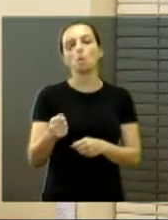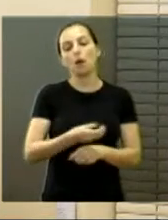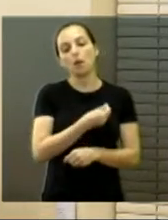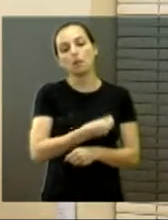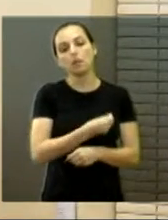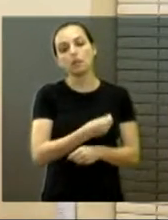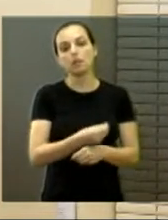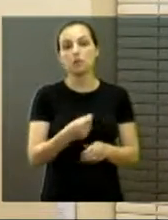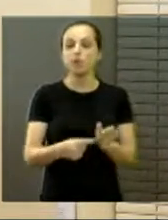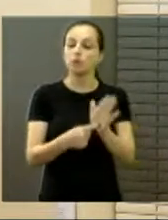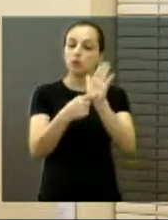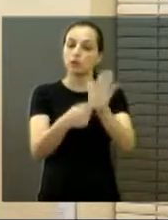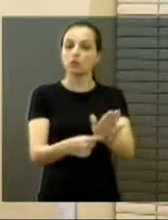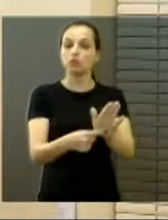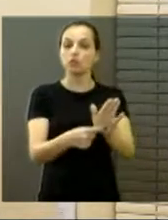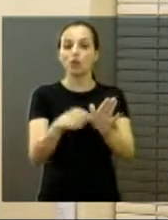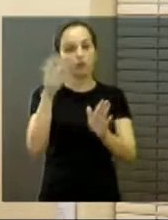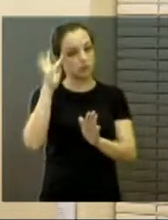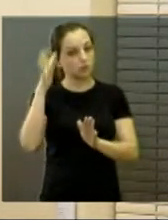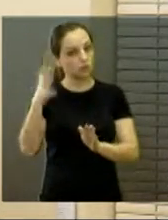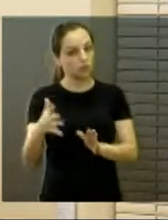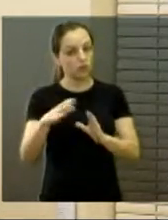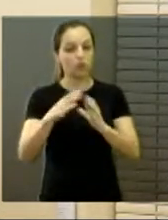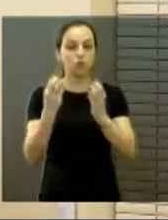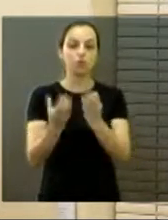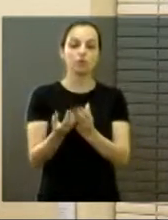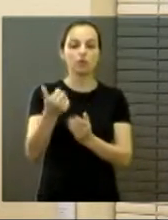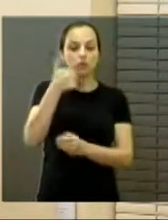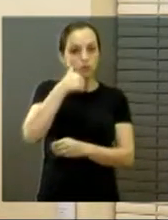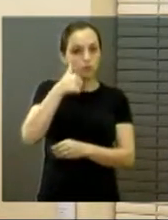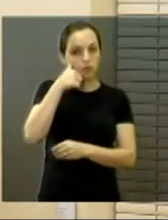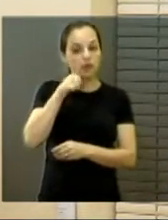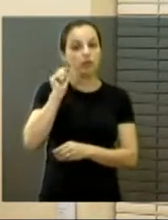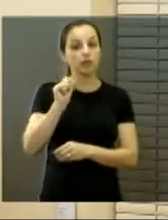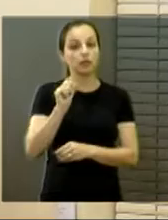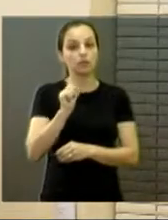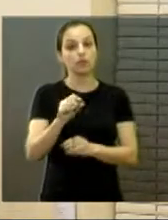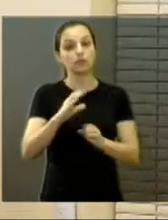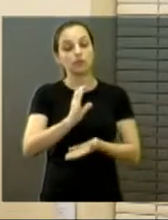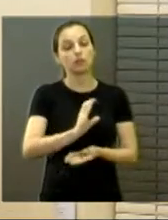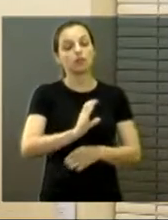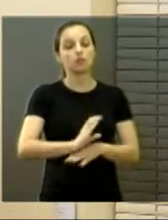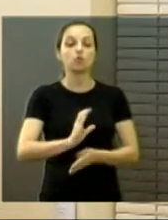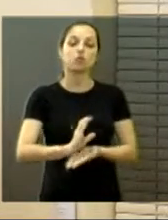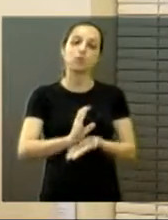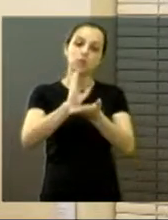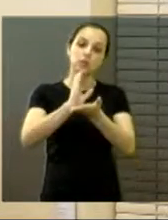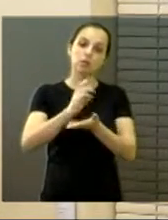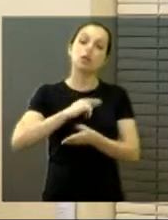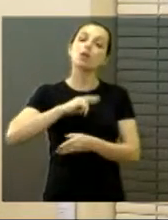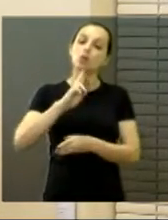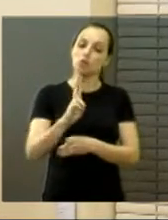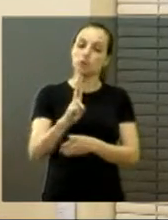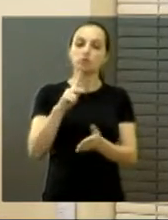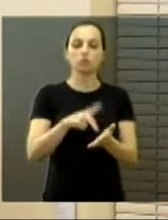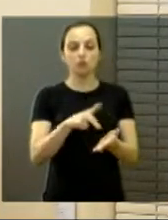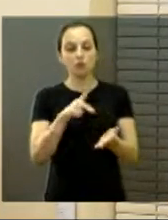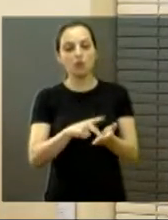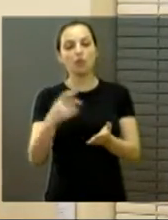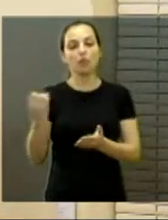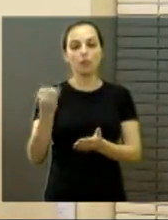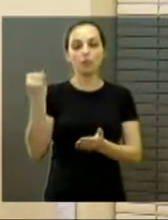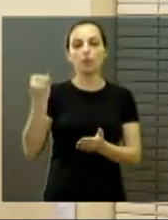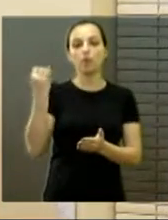poder receber o prêmio, e a definição cabe ao Conselho das Mulheres. E o Conselho das Mulheres reconheceu a legitimidade